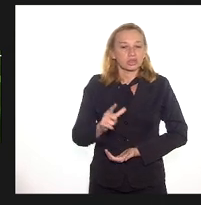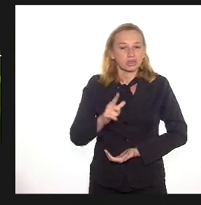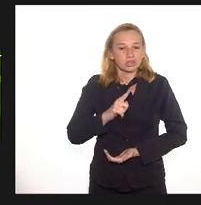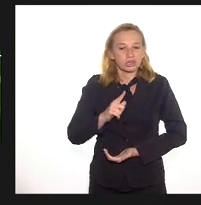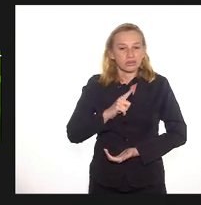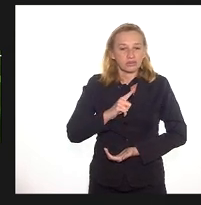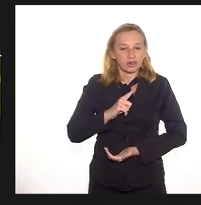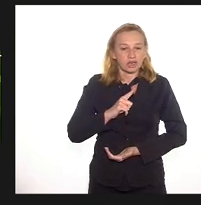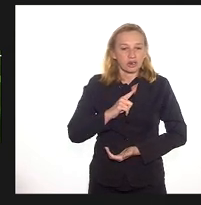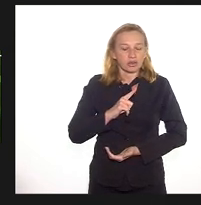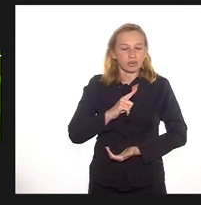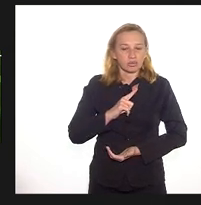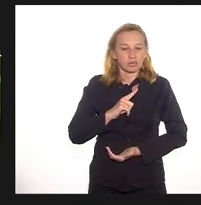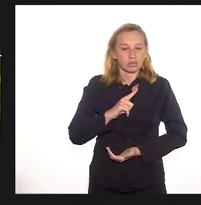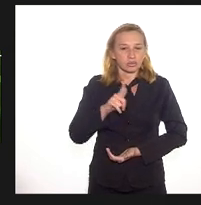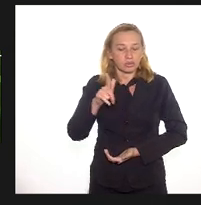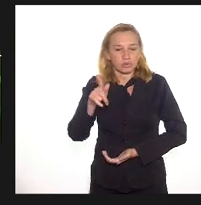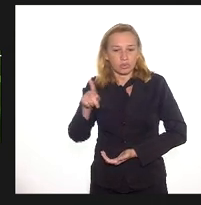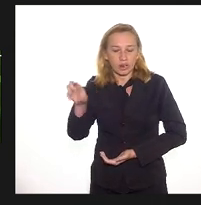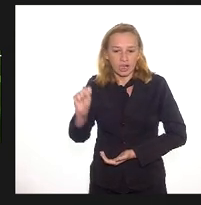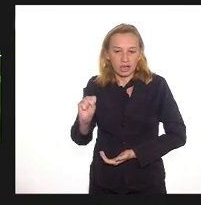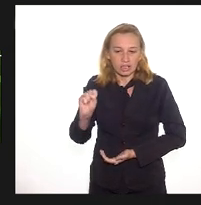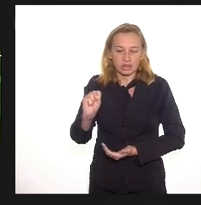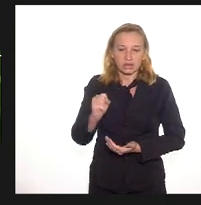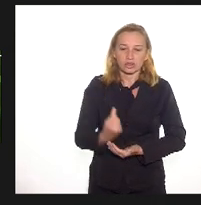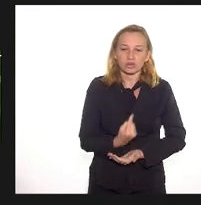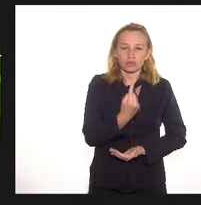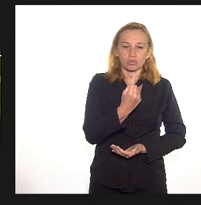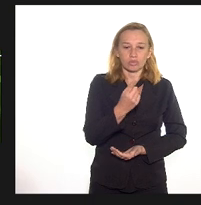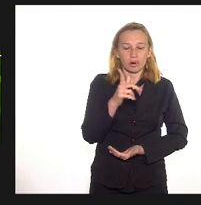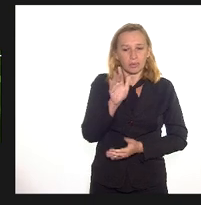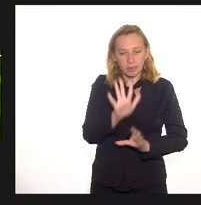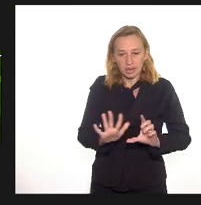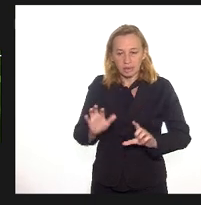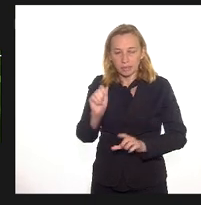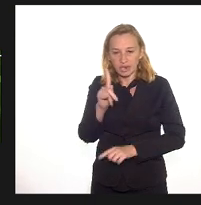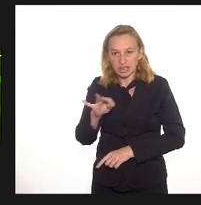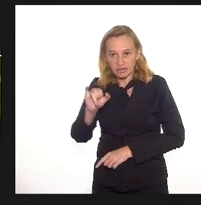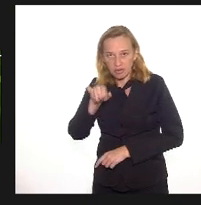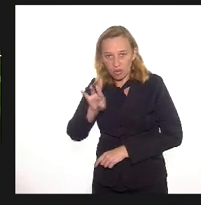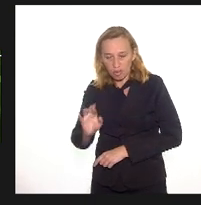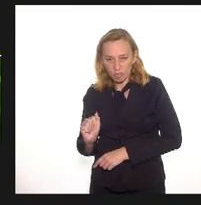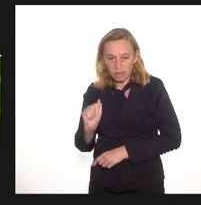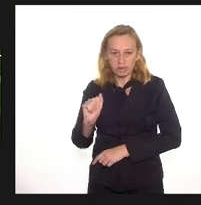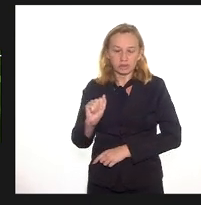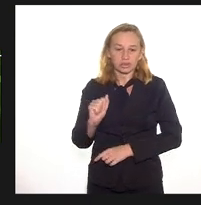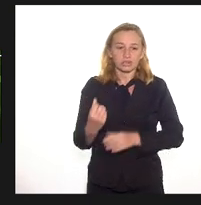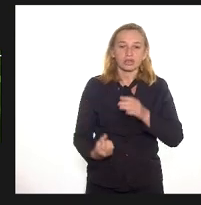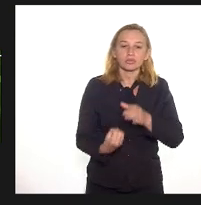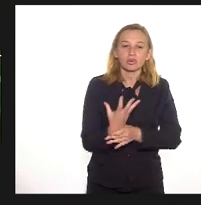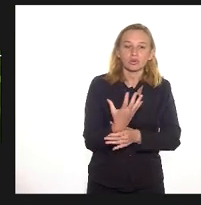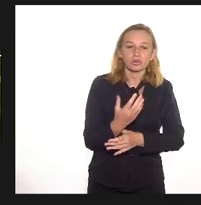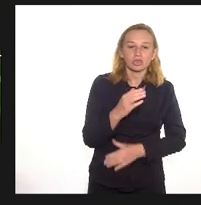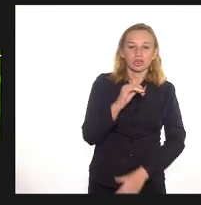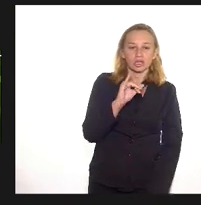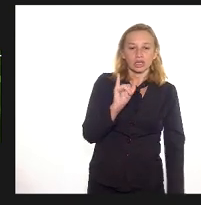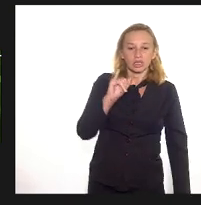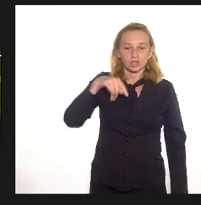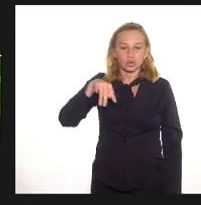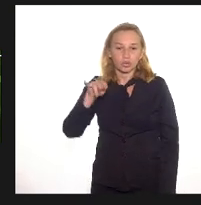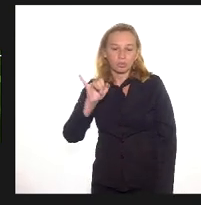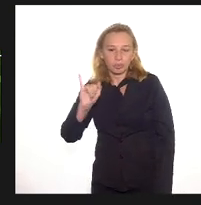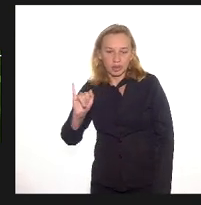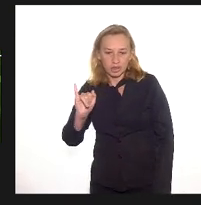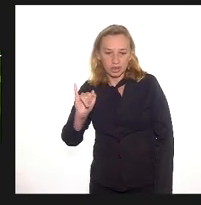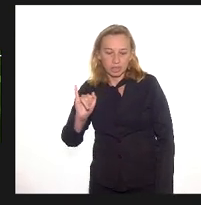escoando gás de uma das plataformas que produzem em Tupi, este